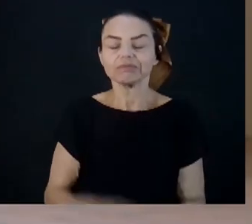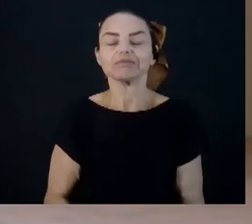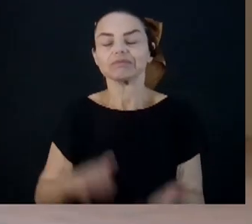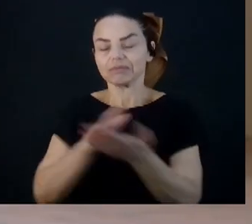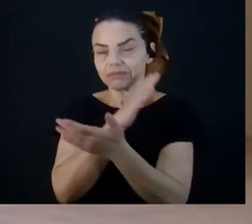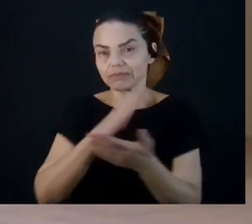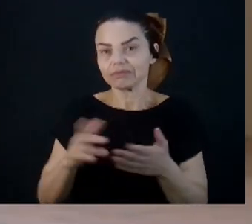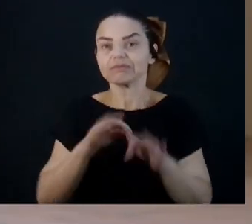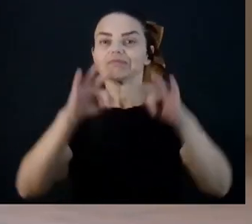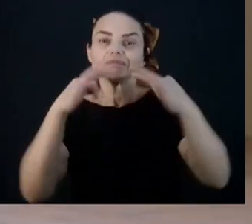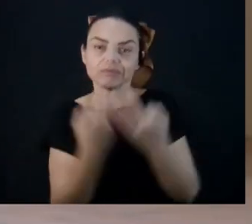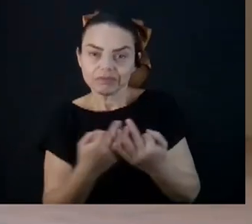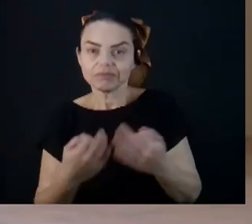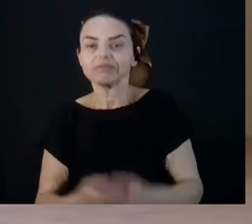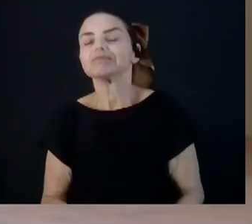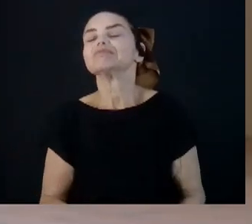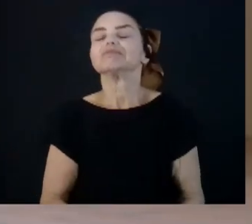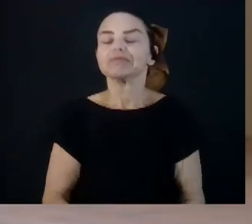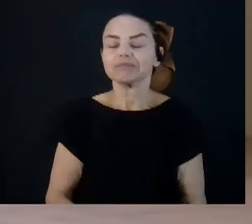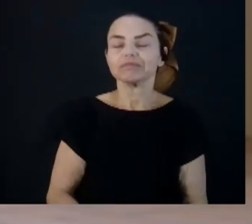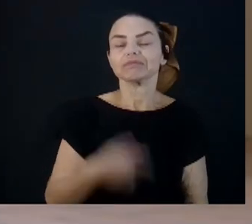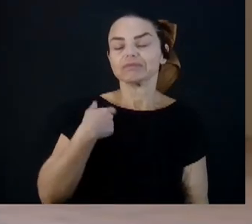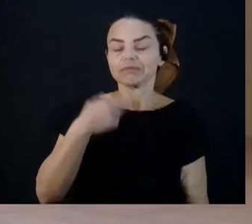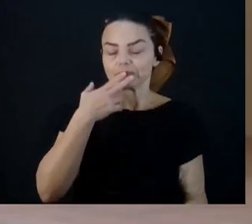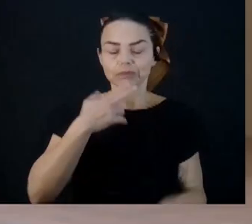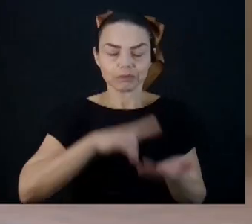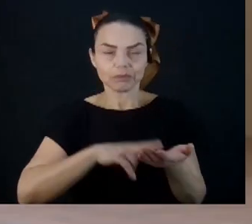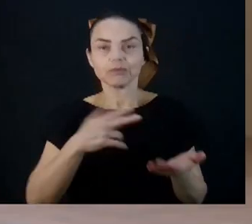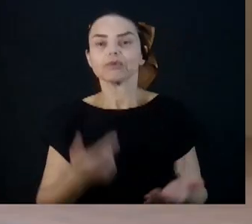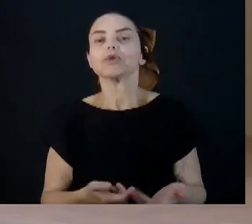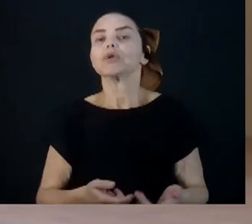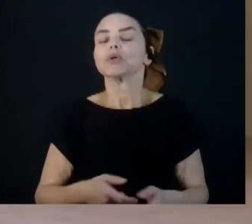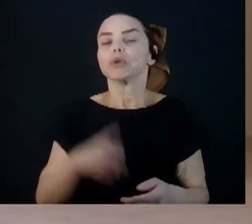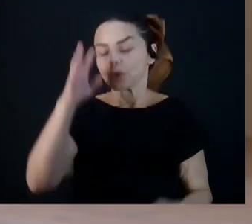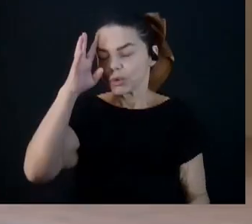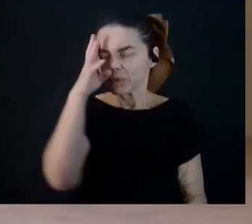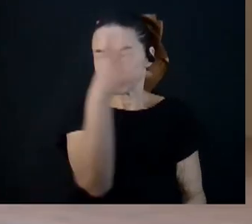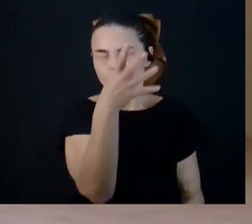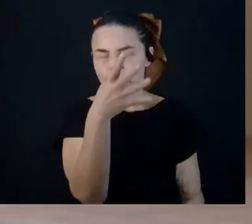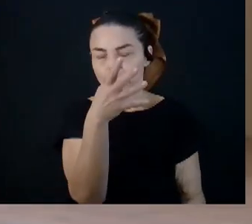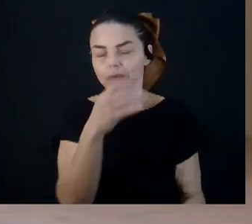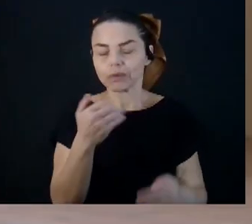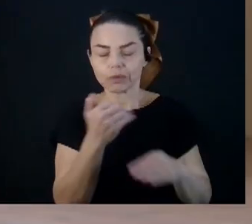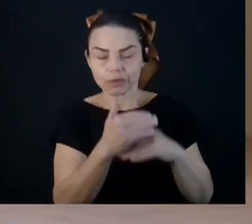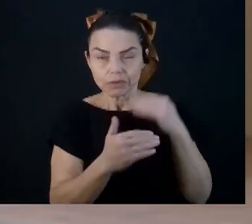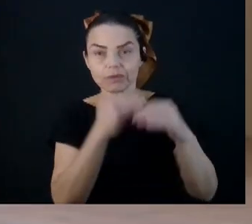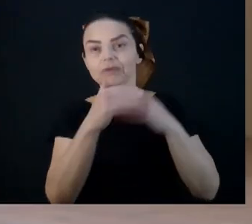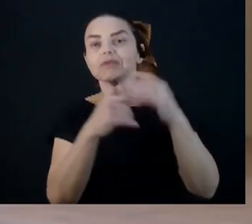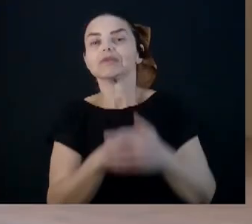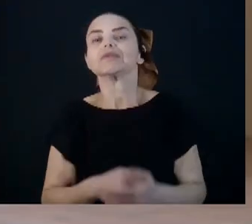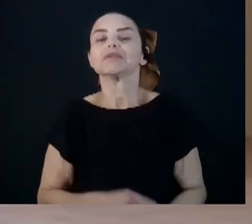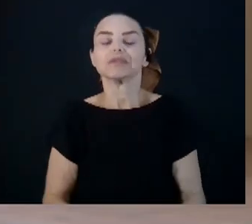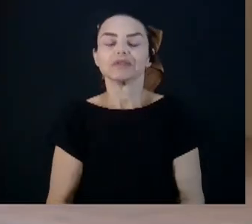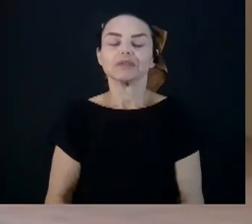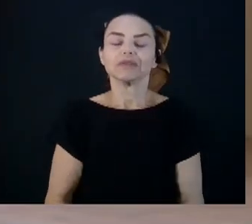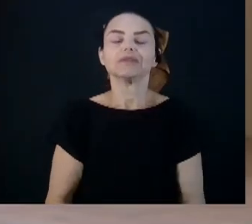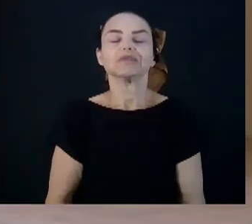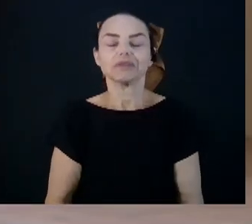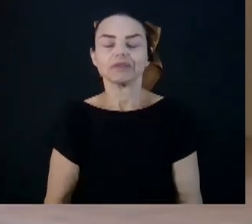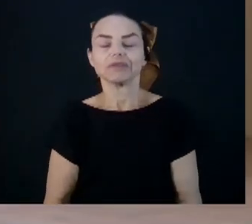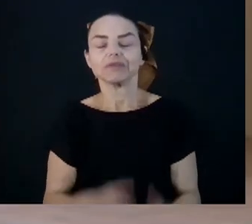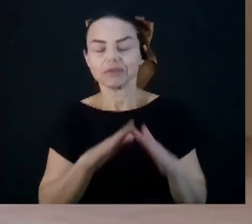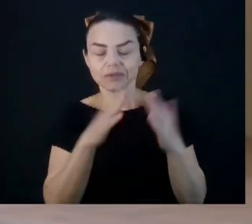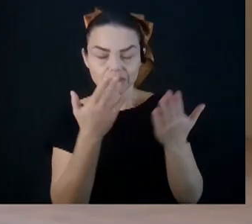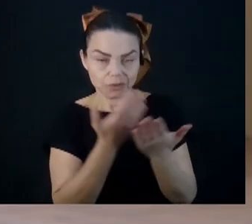famílias, alguns membros dessas famílias, e decidiram pela construção e formação de uma escola.